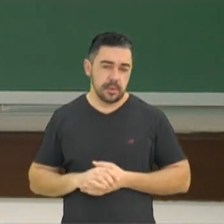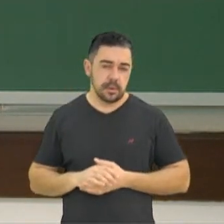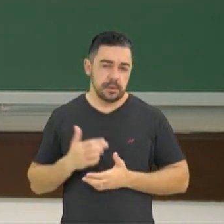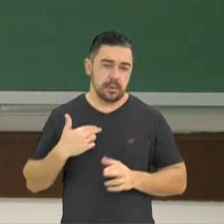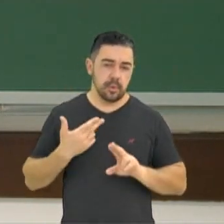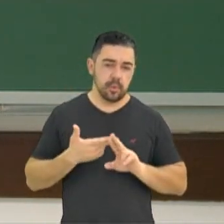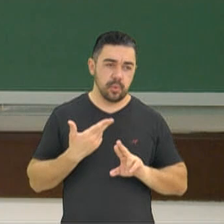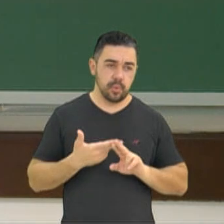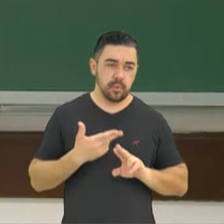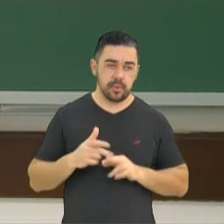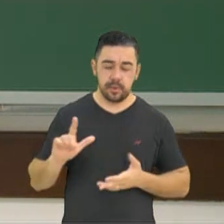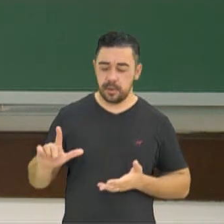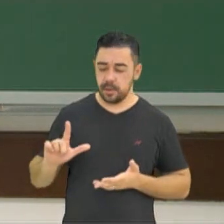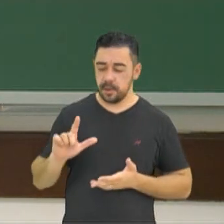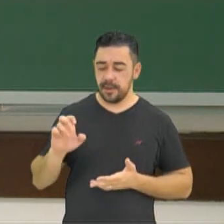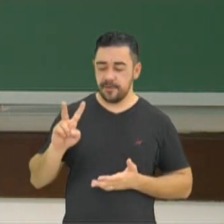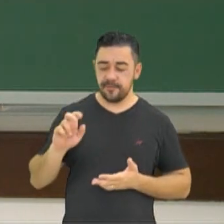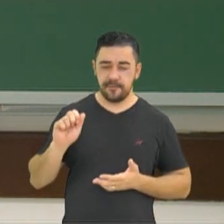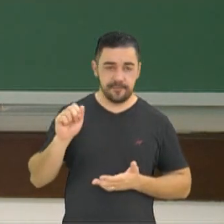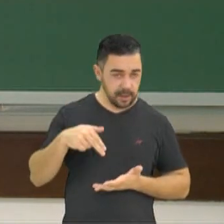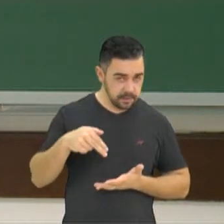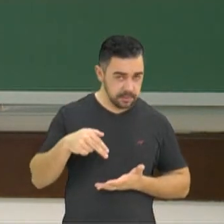o llevar. Então,